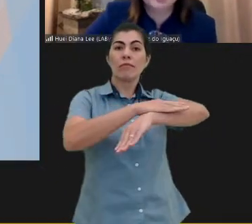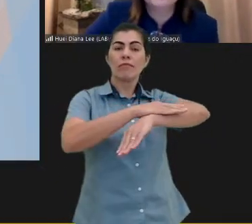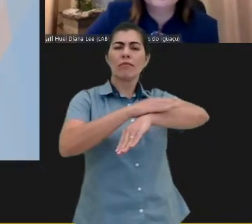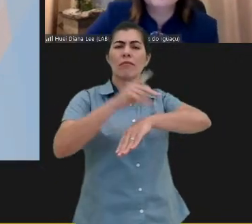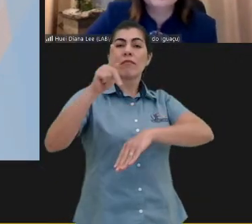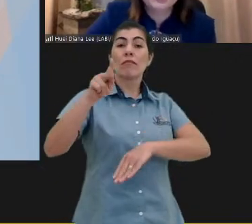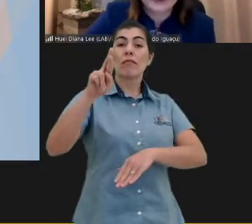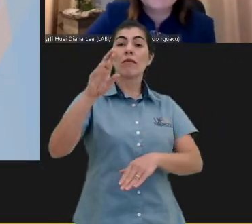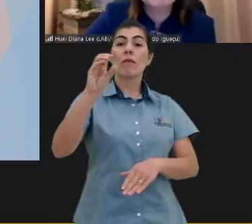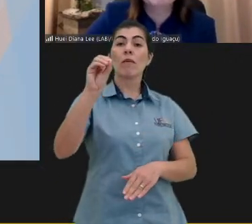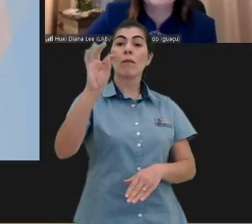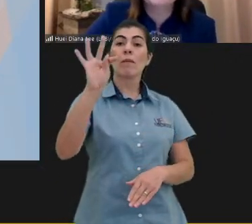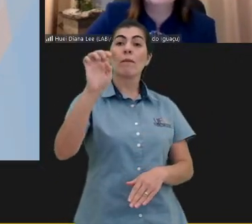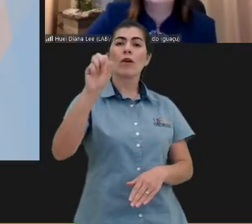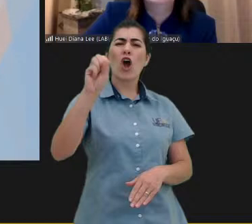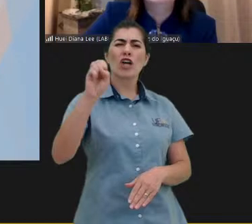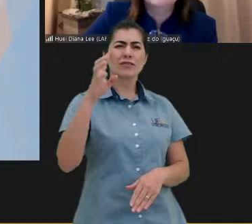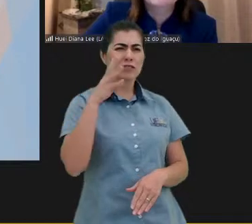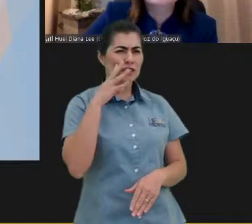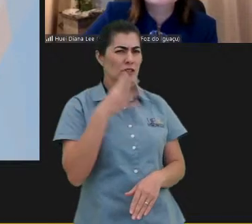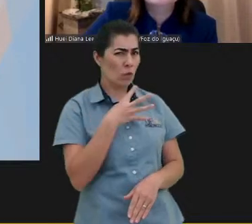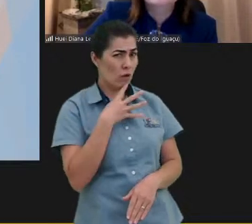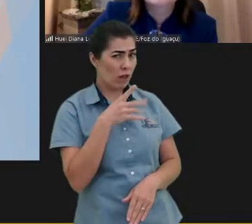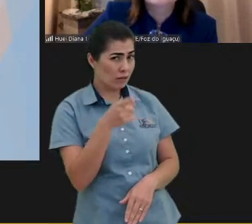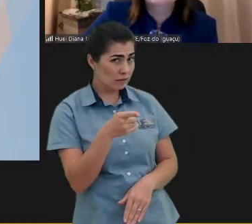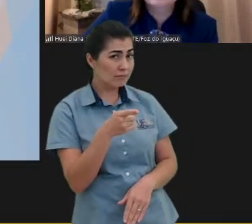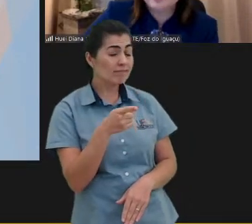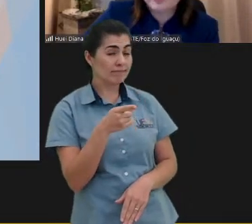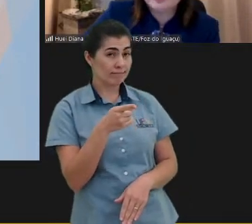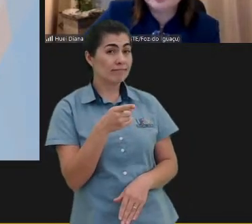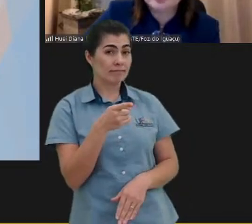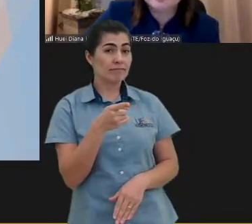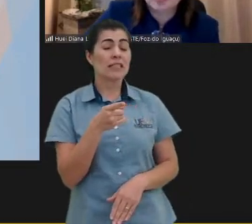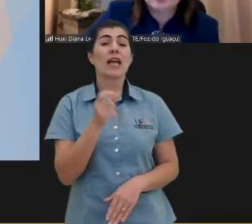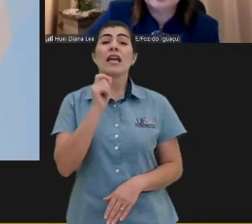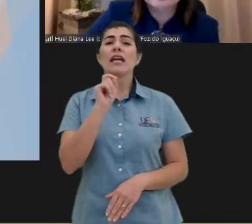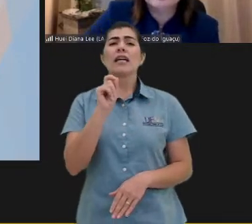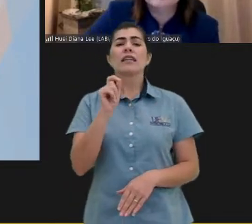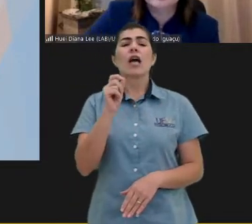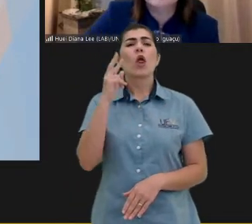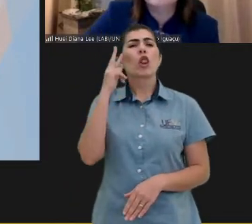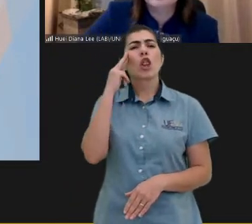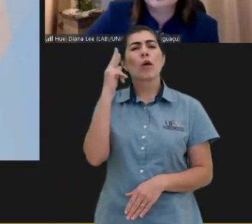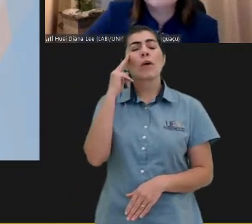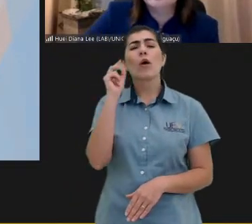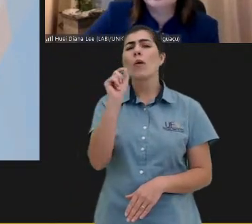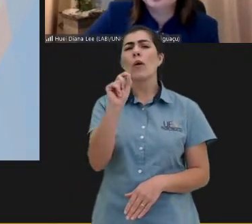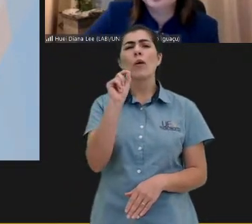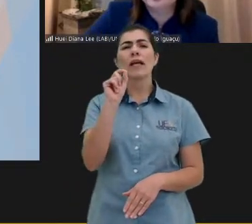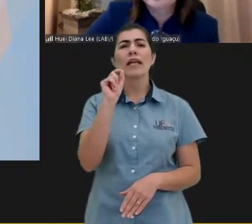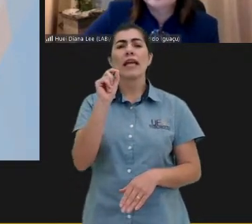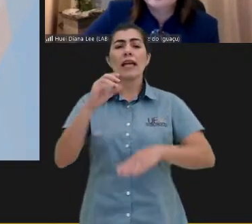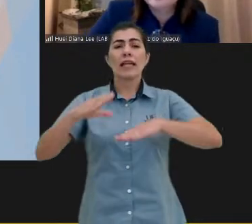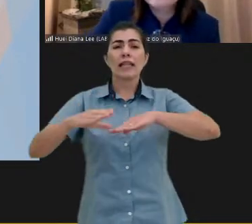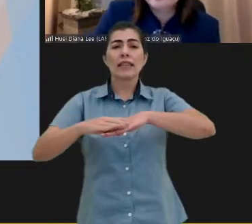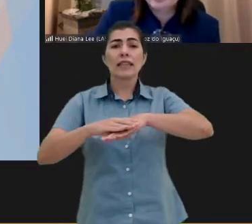vocês já ouviram falar, né? Mas, normalmente, as próteses, elas têm uma vida